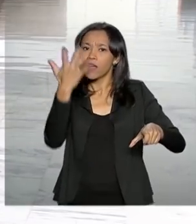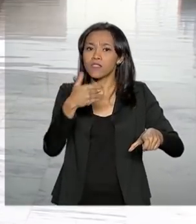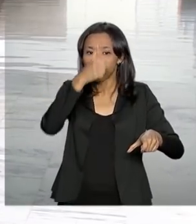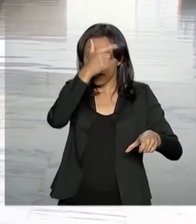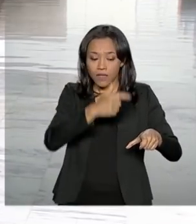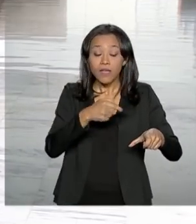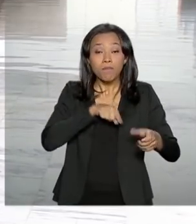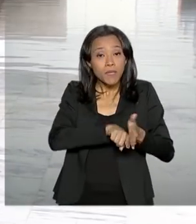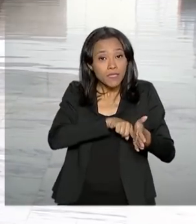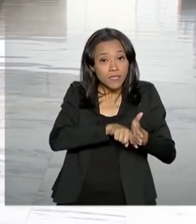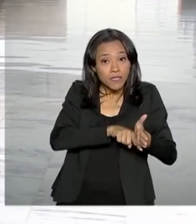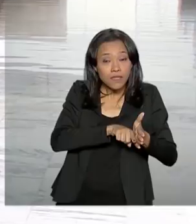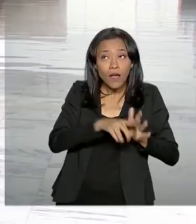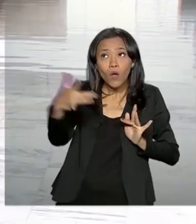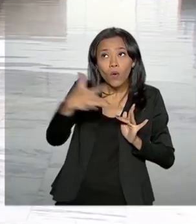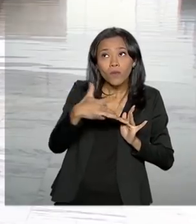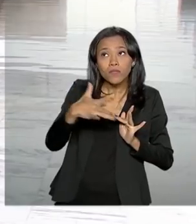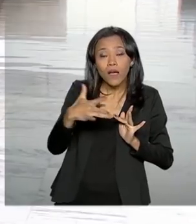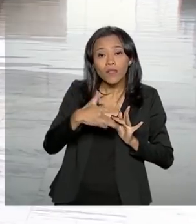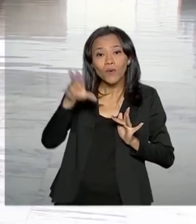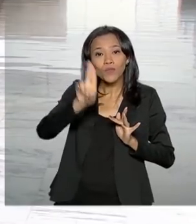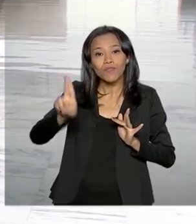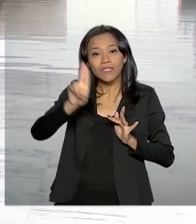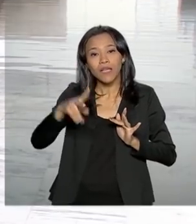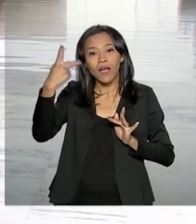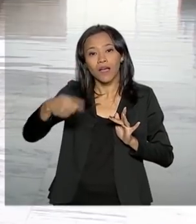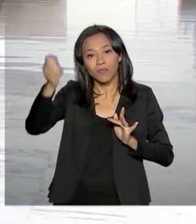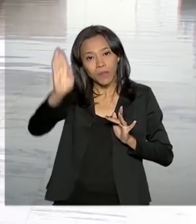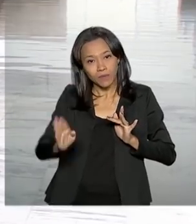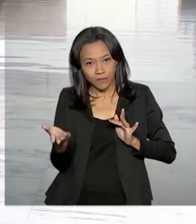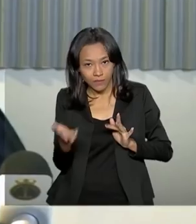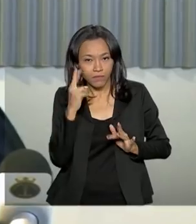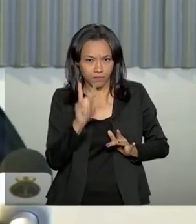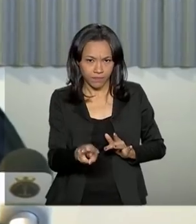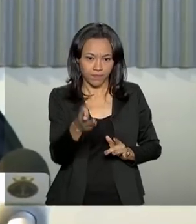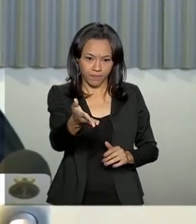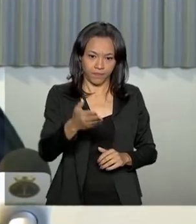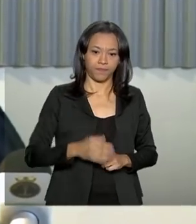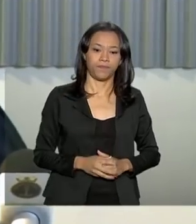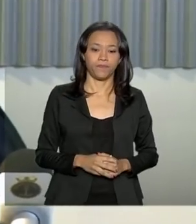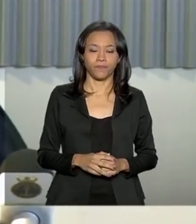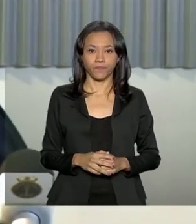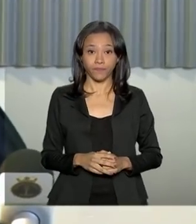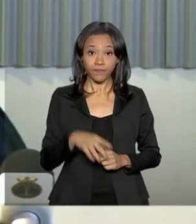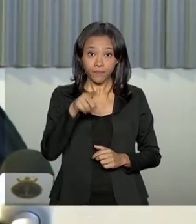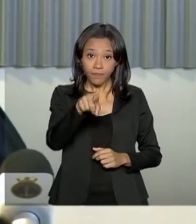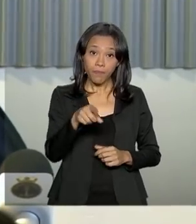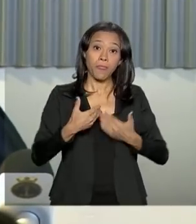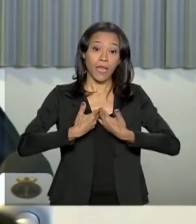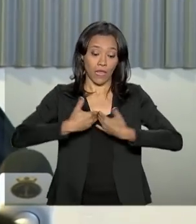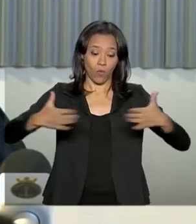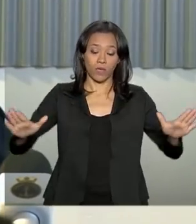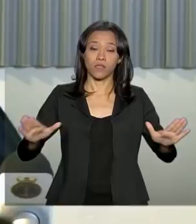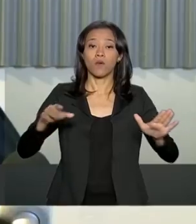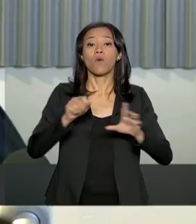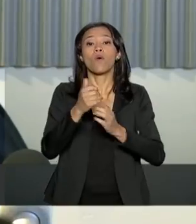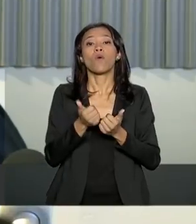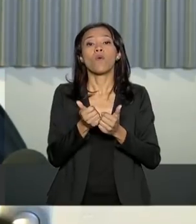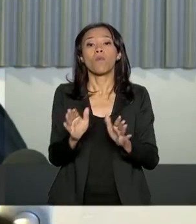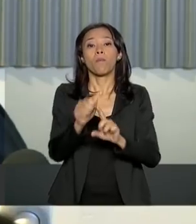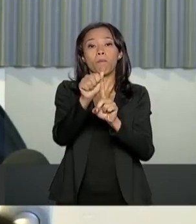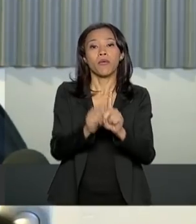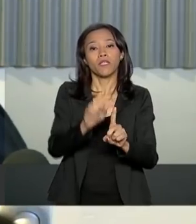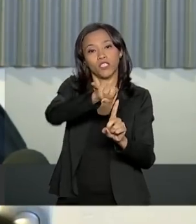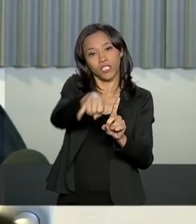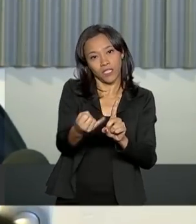pesquisadores que estão lá com as universidades brasileiras. Vamos ver. A inauguração ela deve ocorrer em janeiro